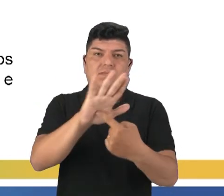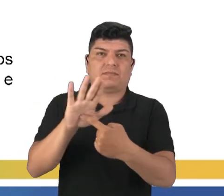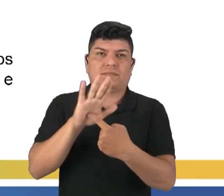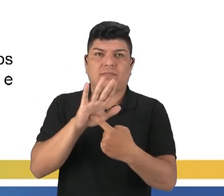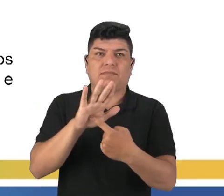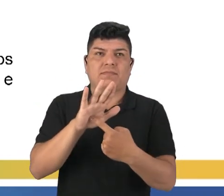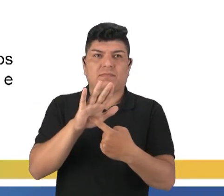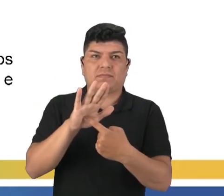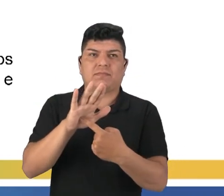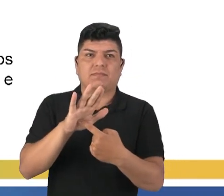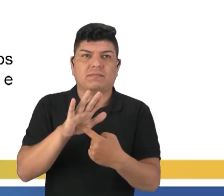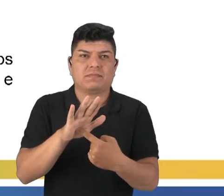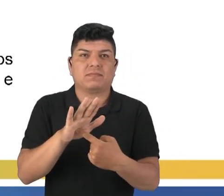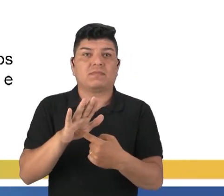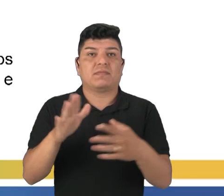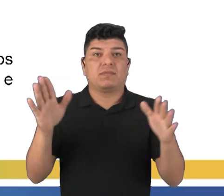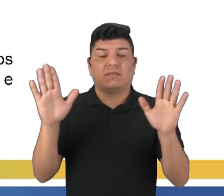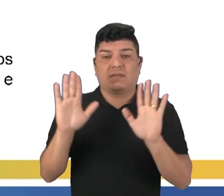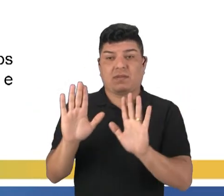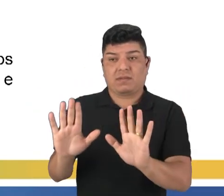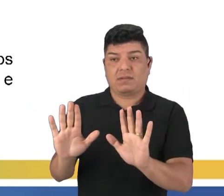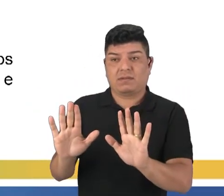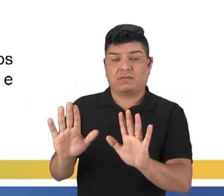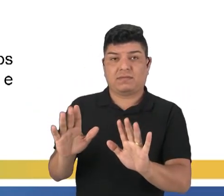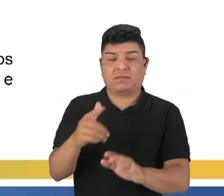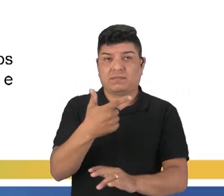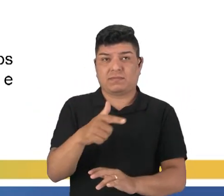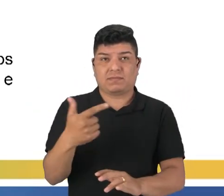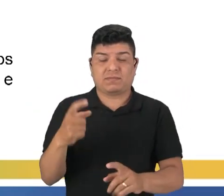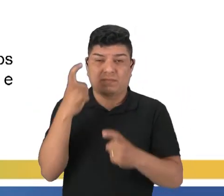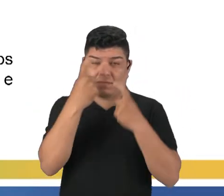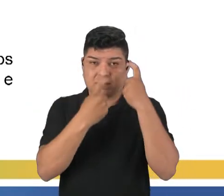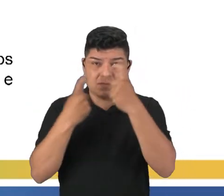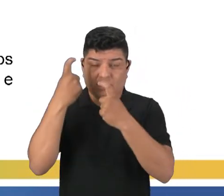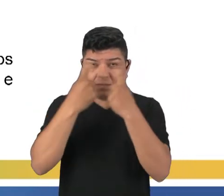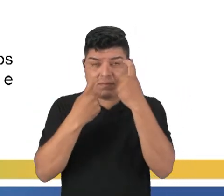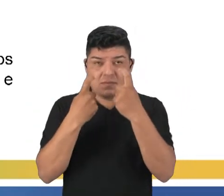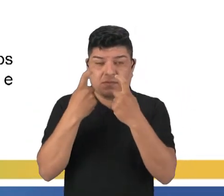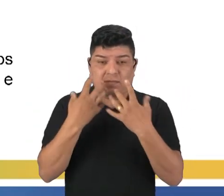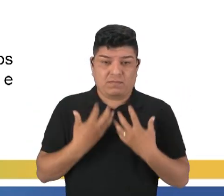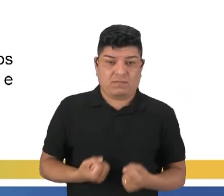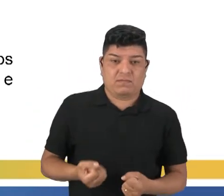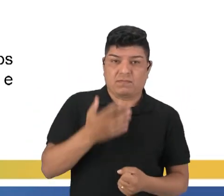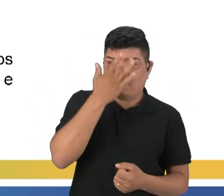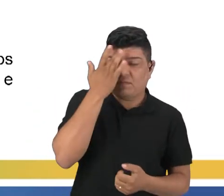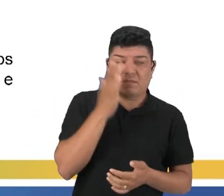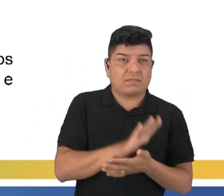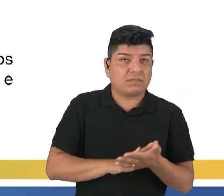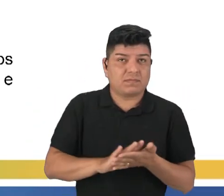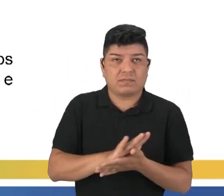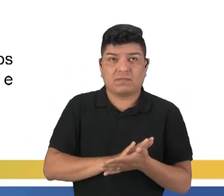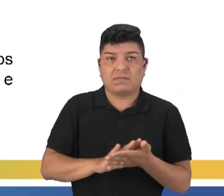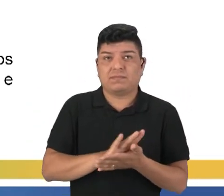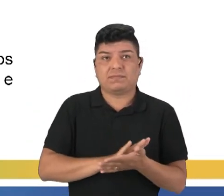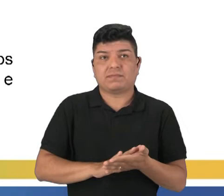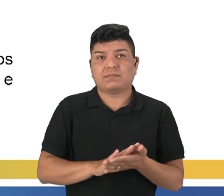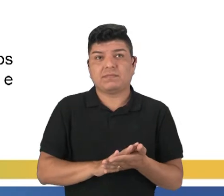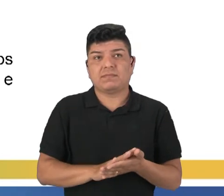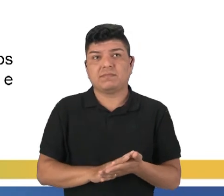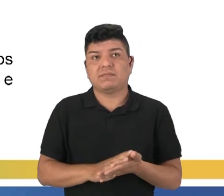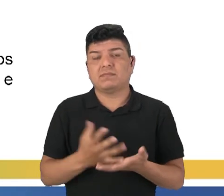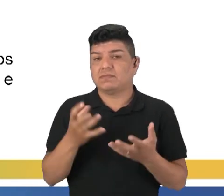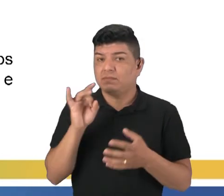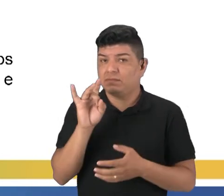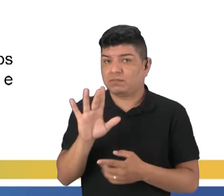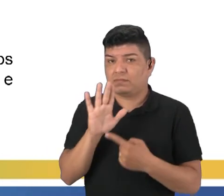seja, né, nesse caso, você não tem ali a preocupação de convencer ninguém, né, de convencer a pessoa. Você